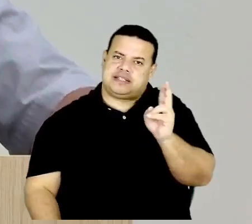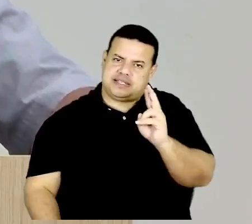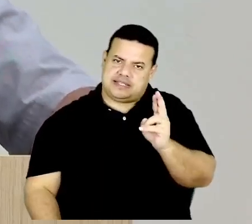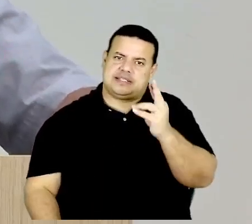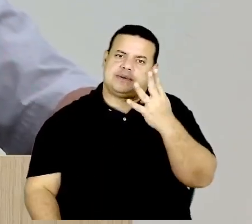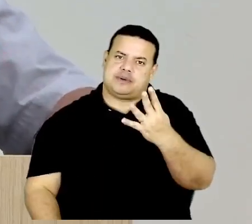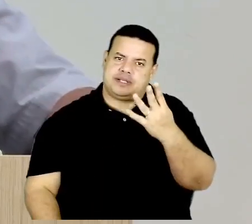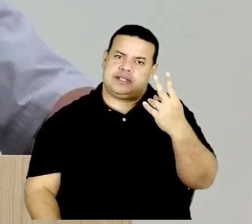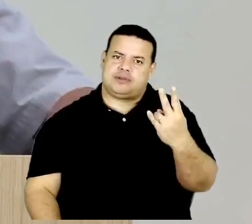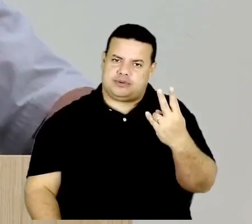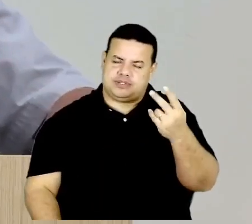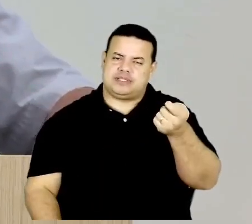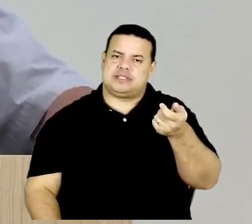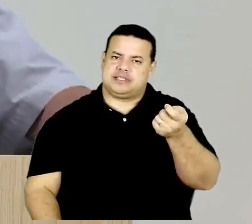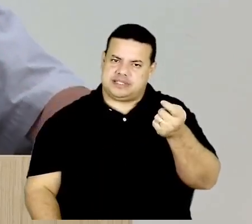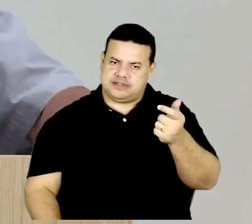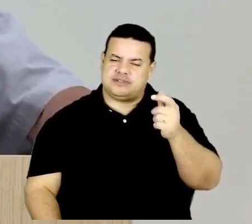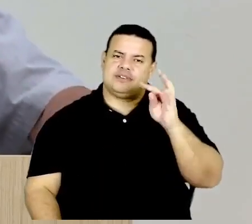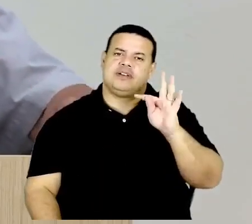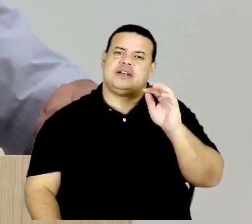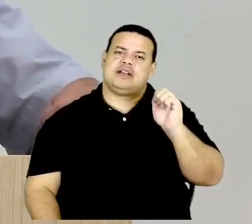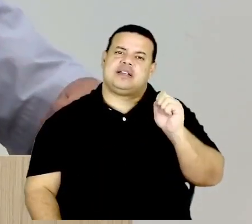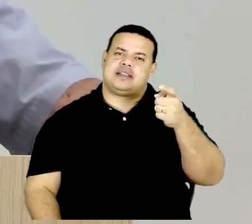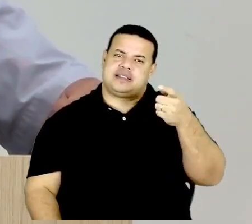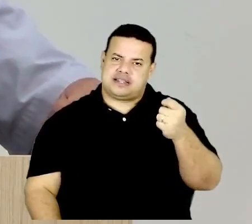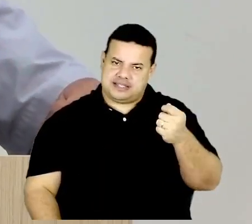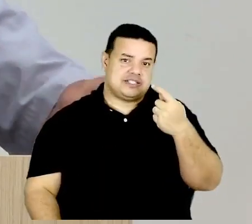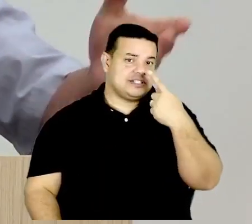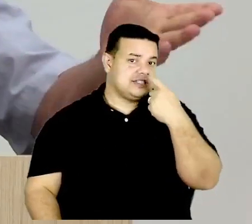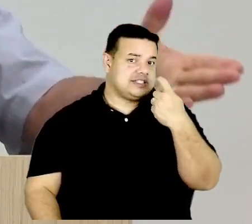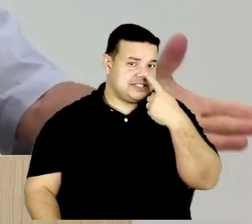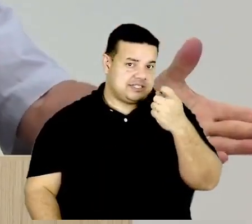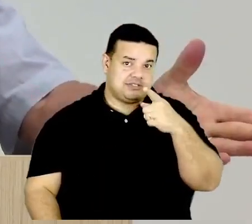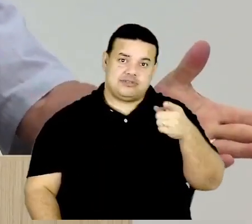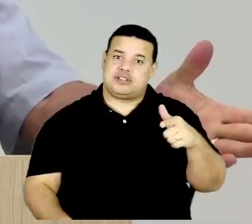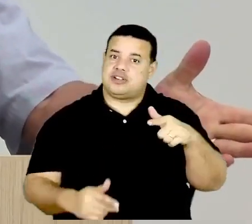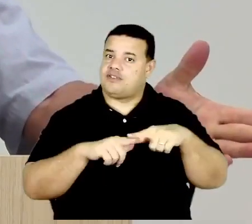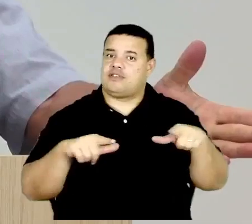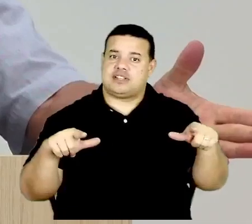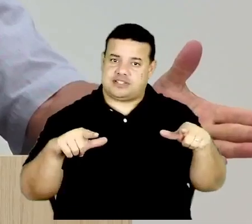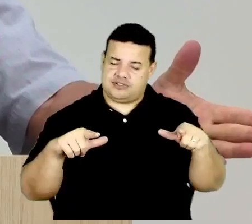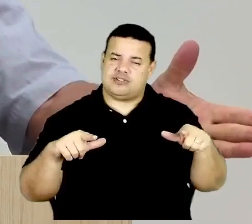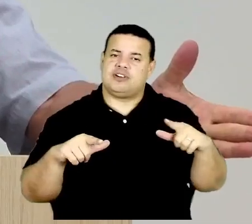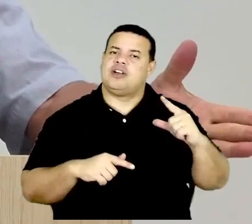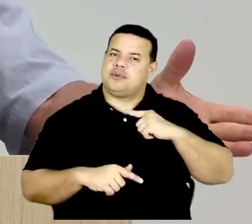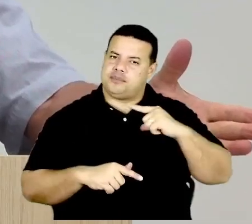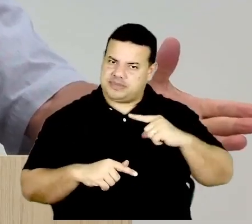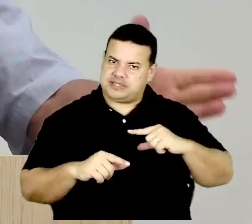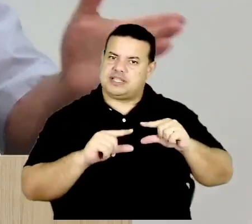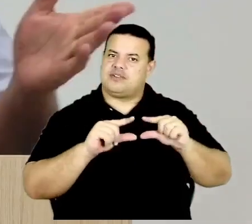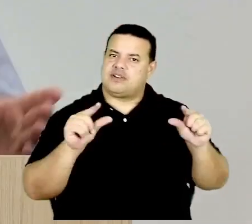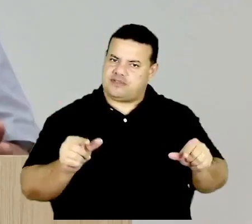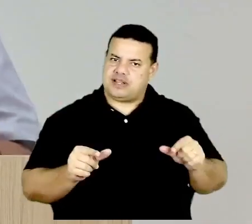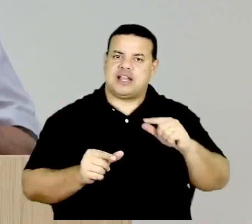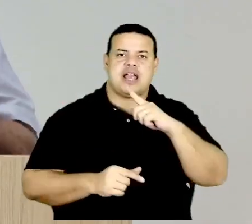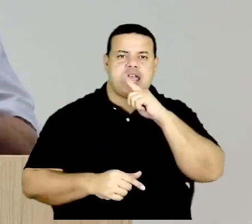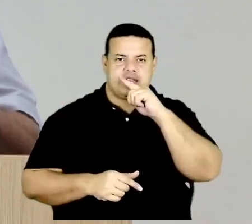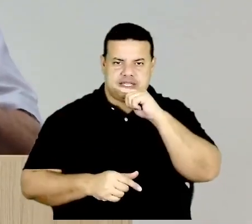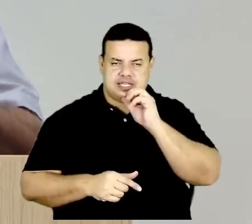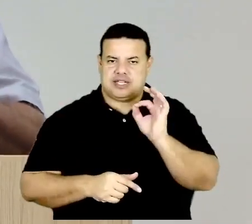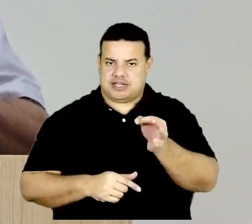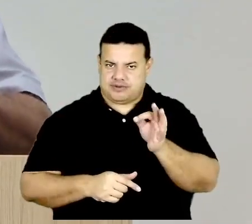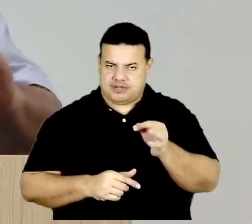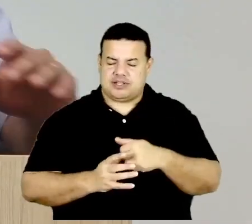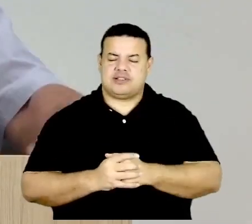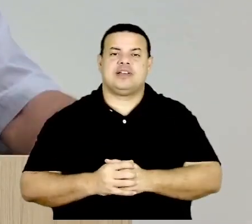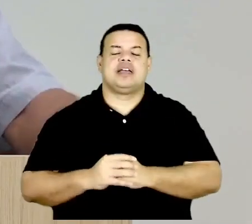26,42 de taxa de coleta de lixo desse terreno que é vazio. Mas existe um cavalete de água. Correto? E a casa dele